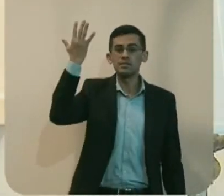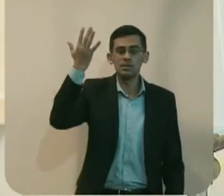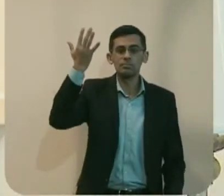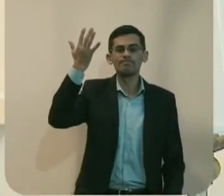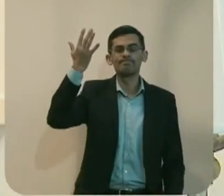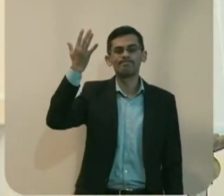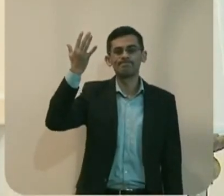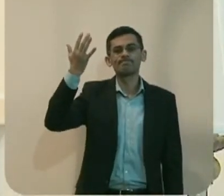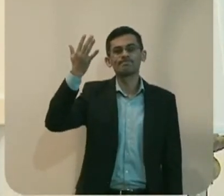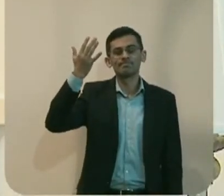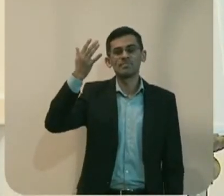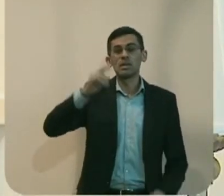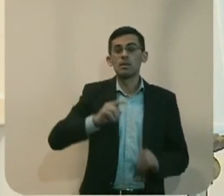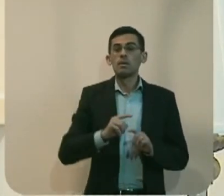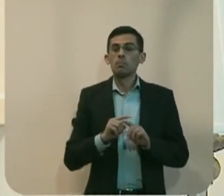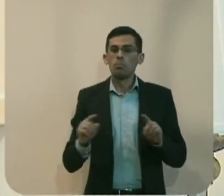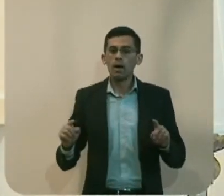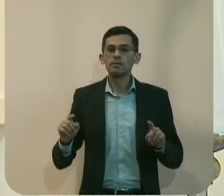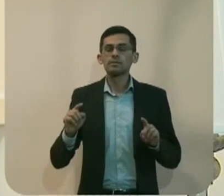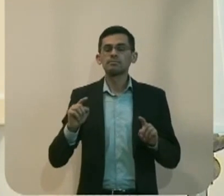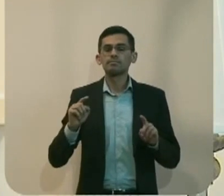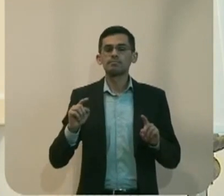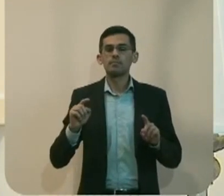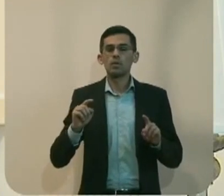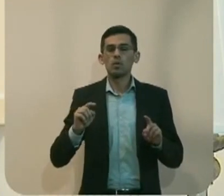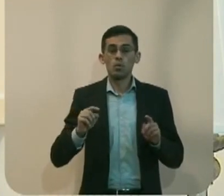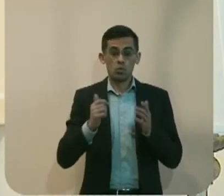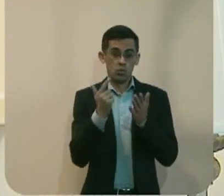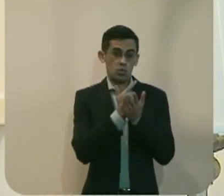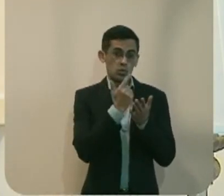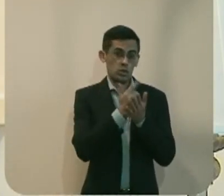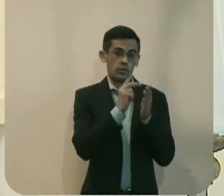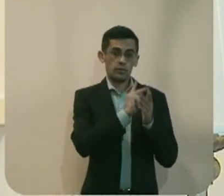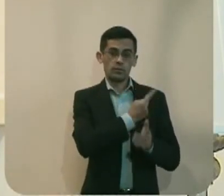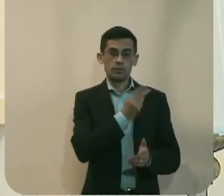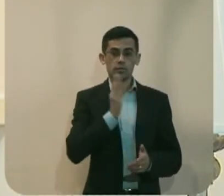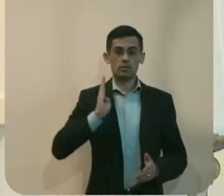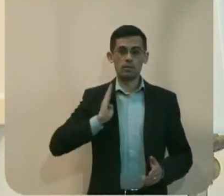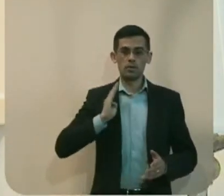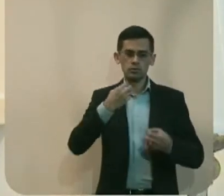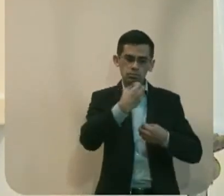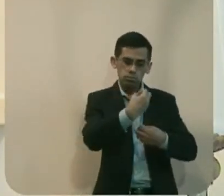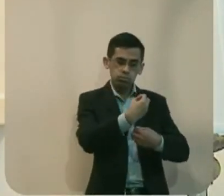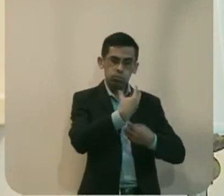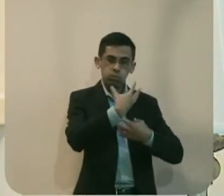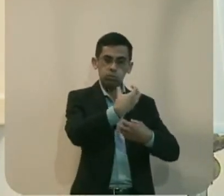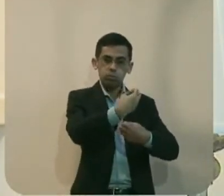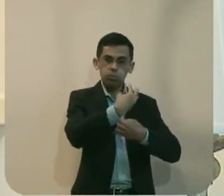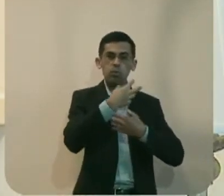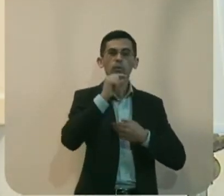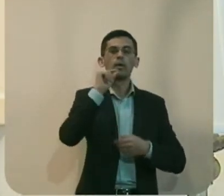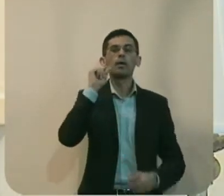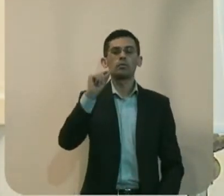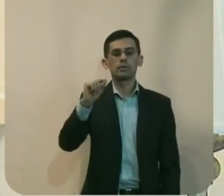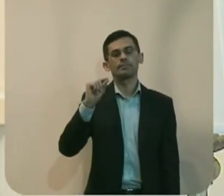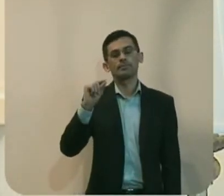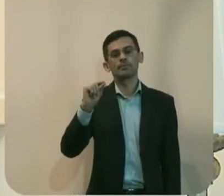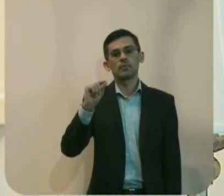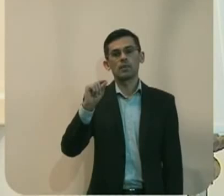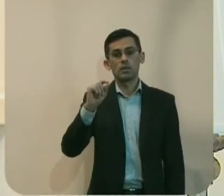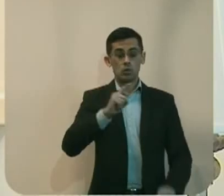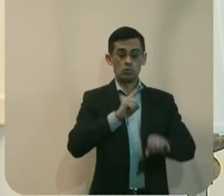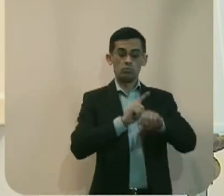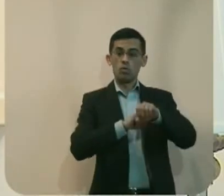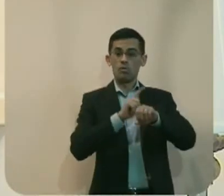aqui? E o que o livro de Hebreus está tentando nos ensinar é que no